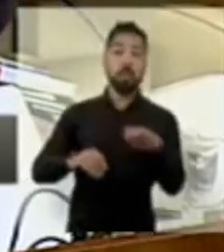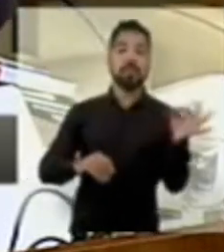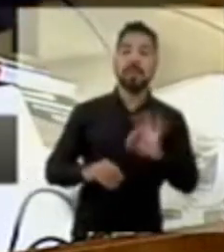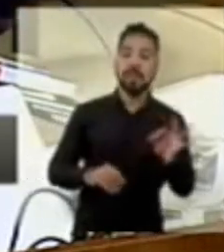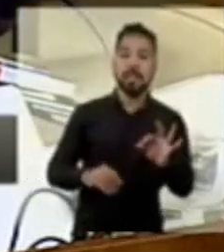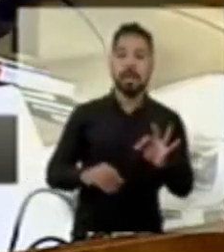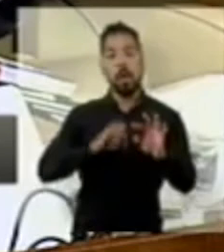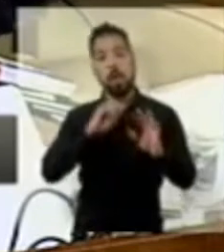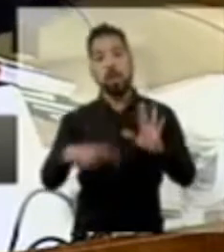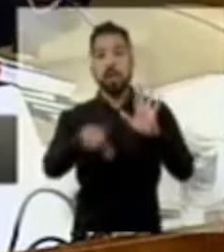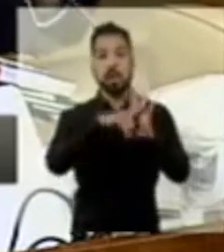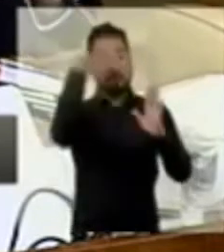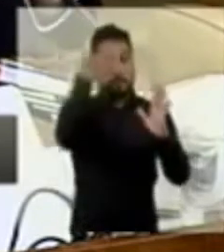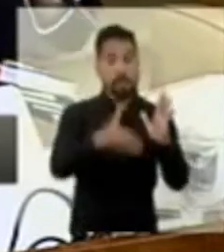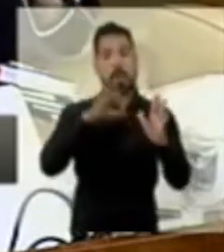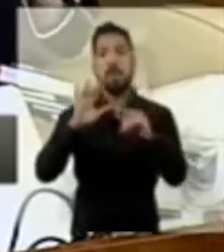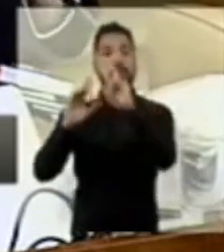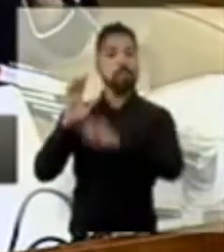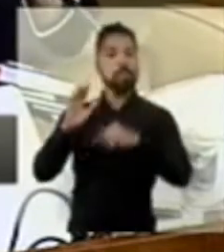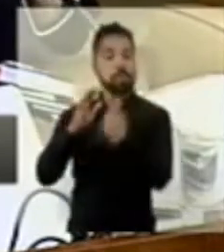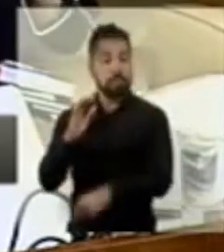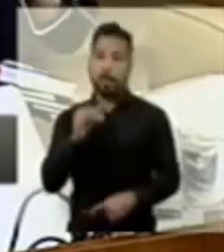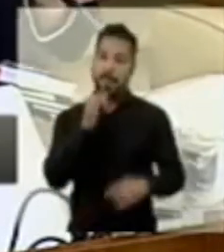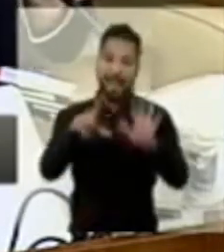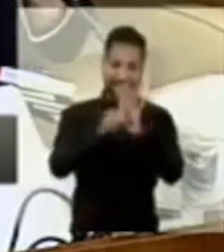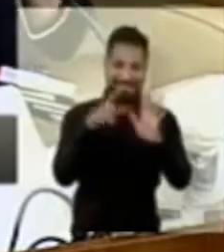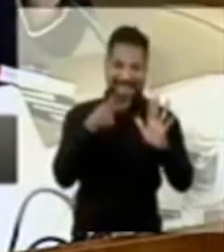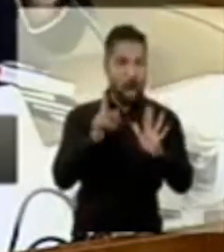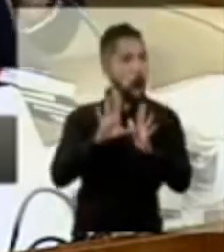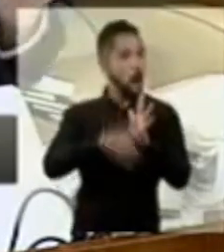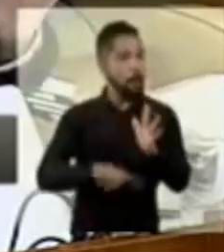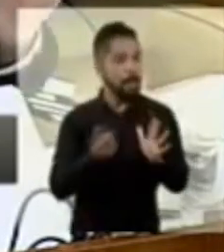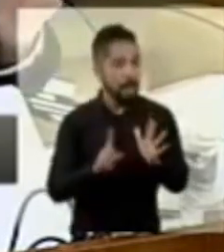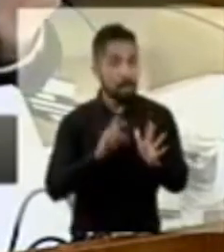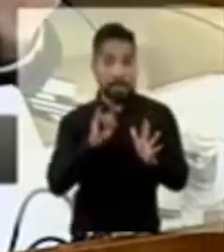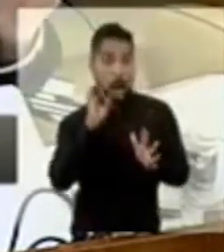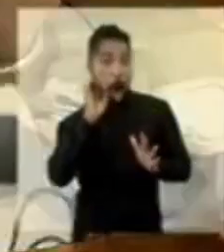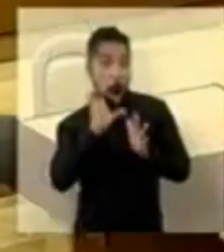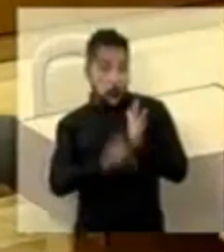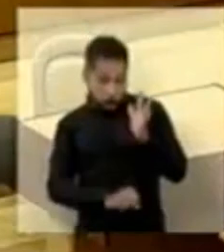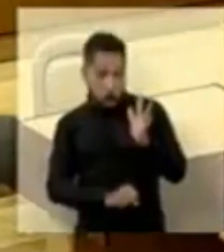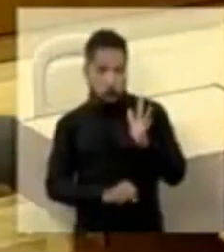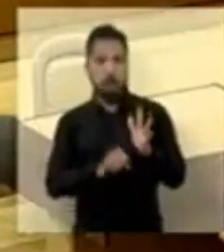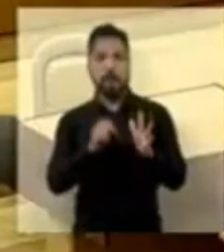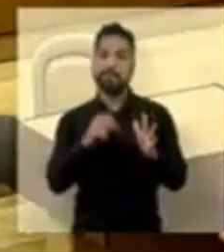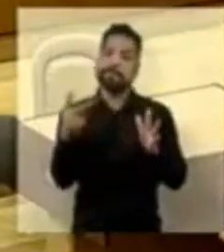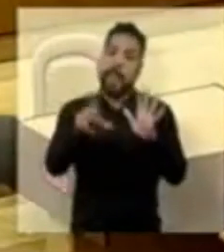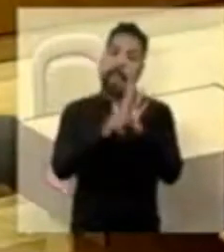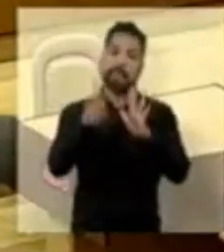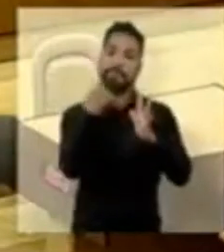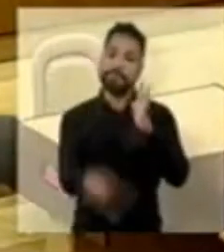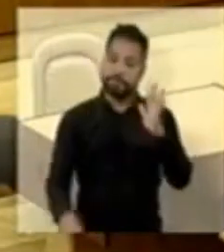a regra diz não roubarás de roubar violou a regra princípio